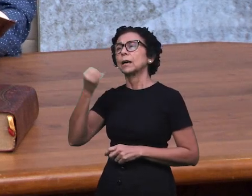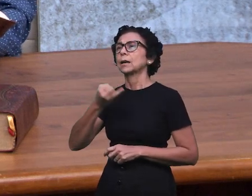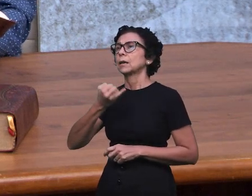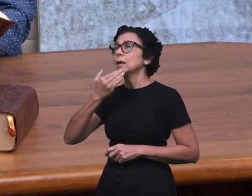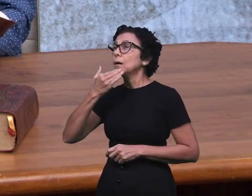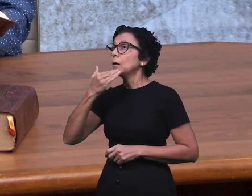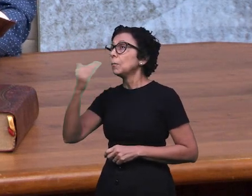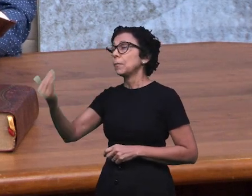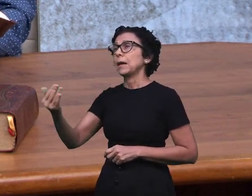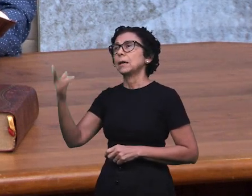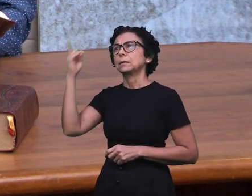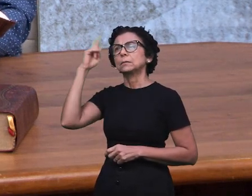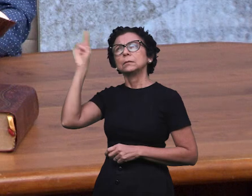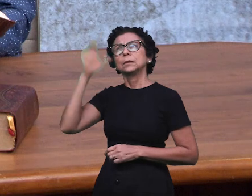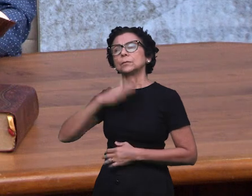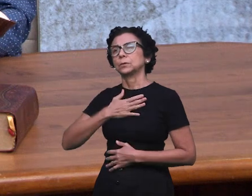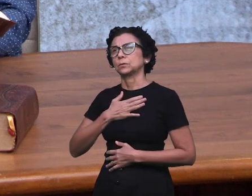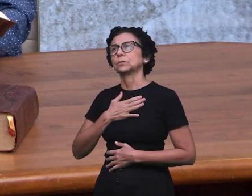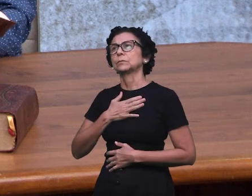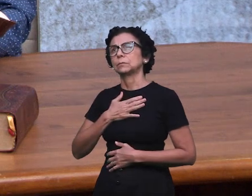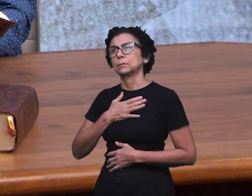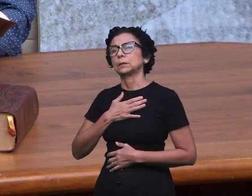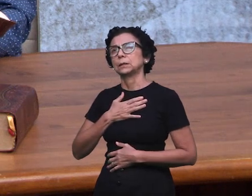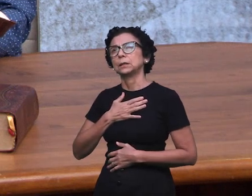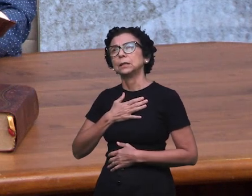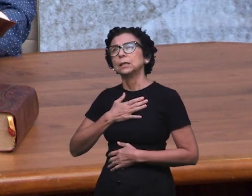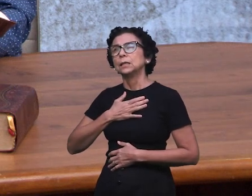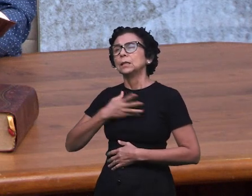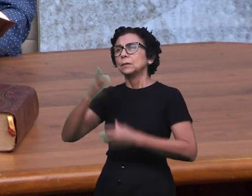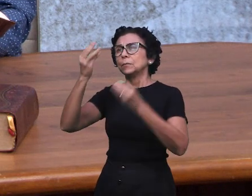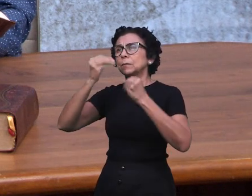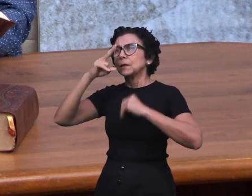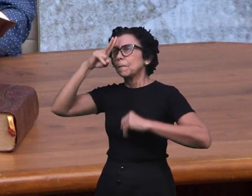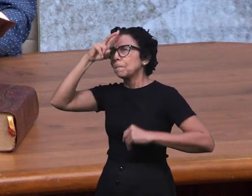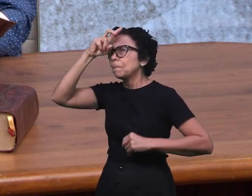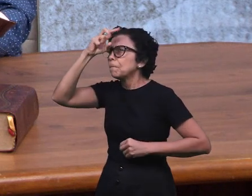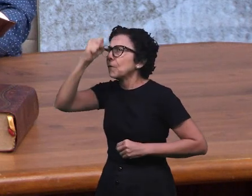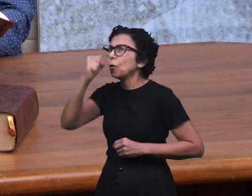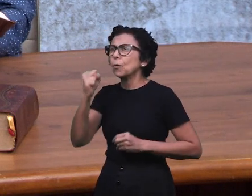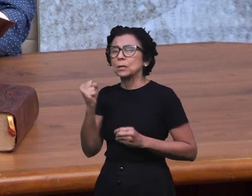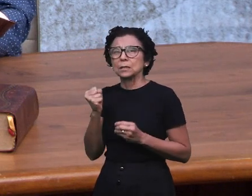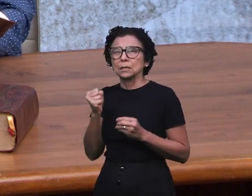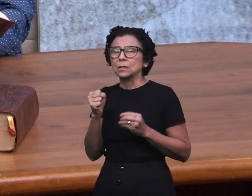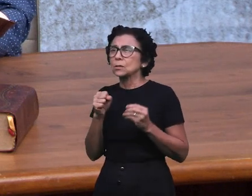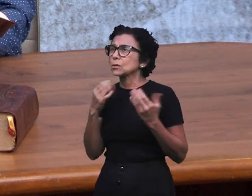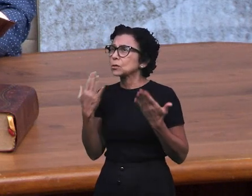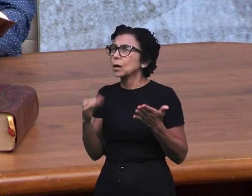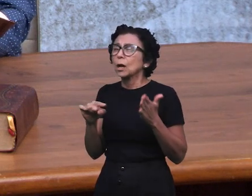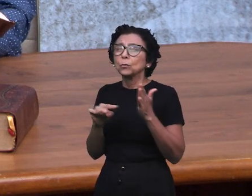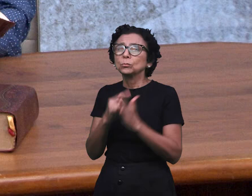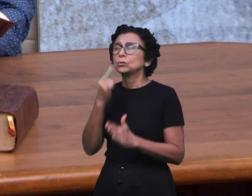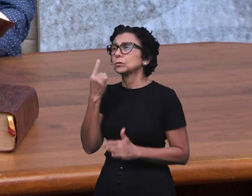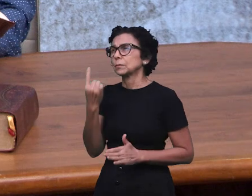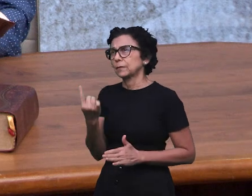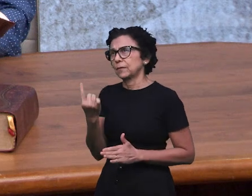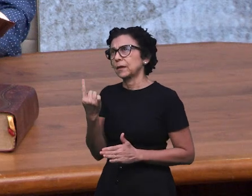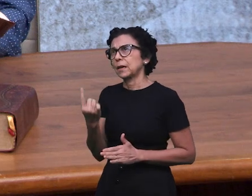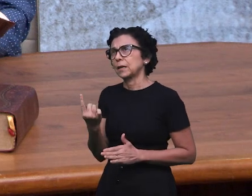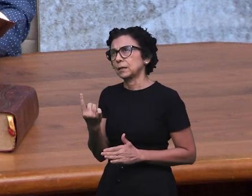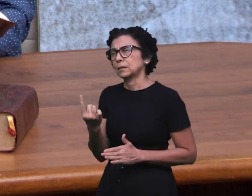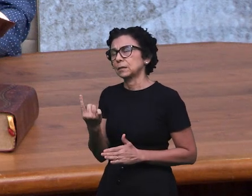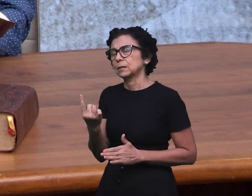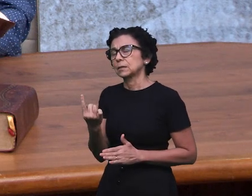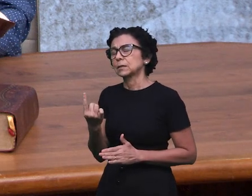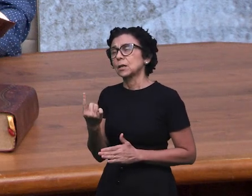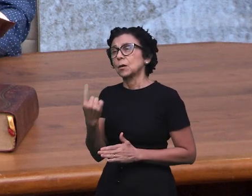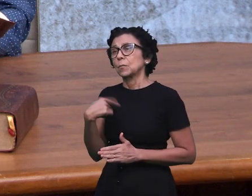peço-te que te lembres de mim e esforça-me agora, só esta vez, ó Deus, para que de uma